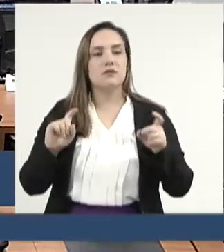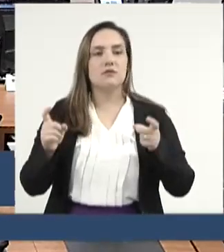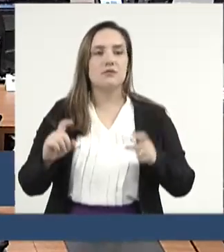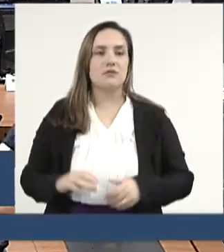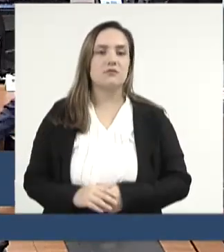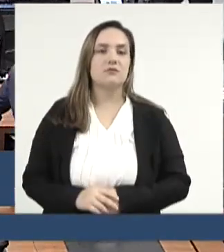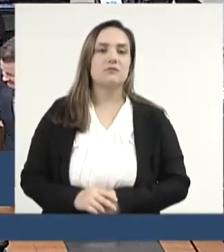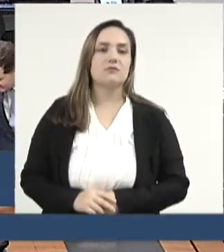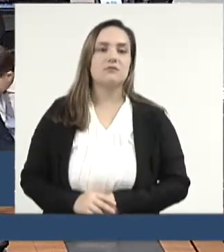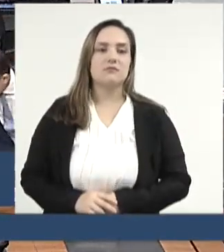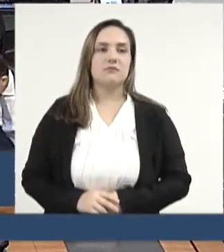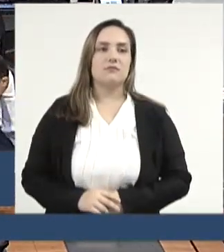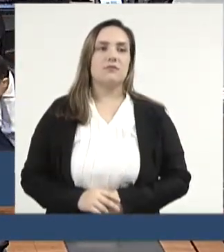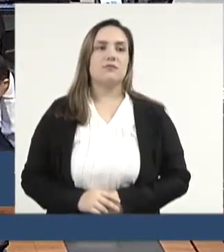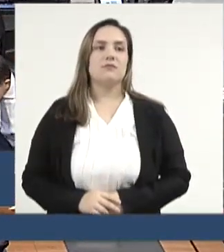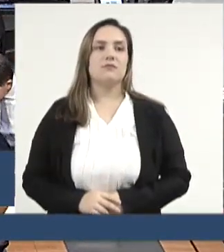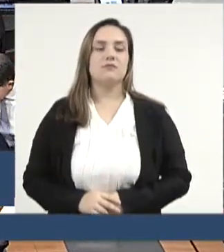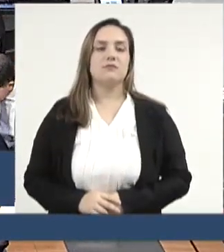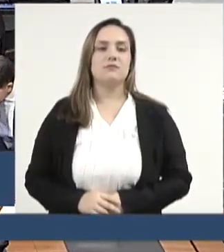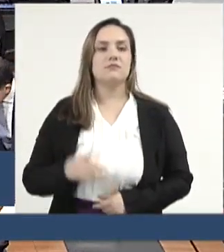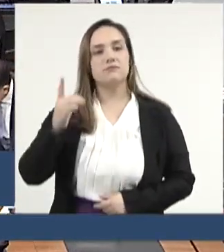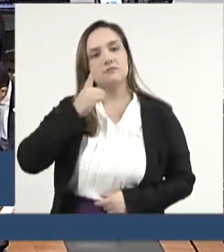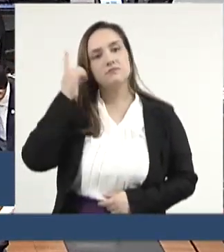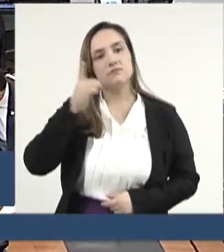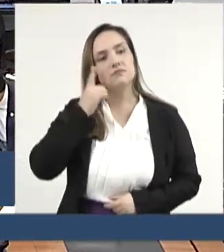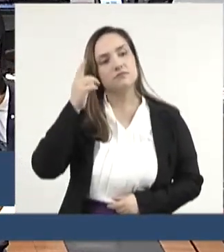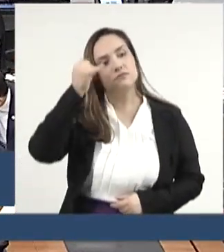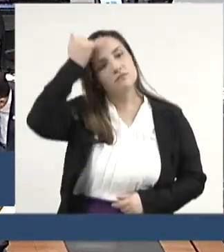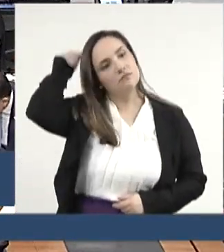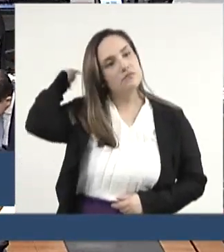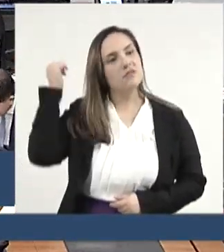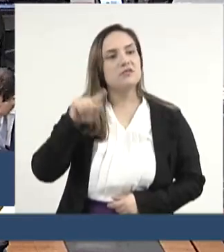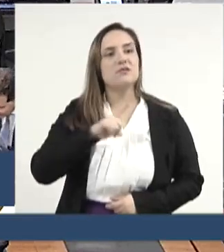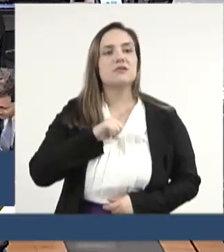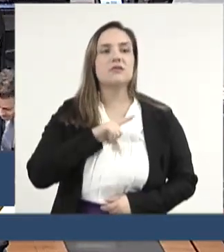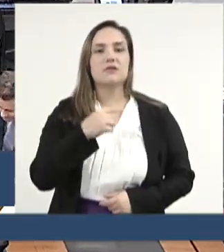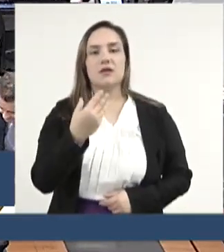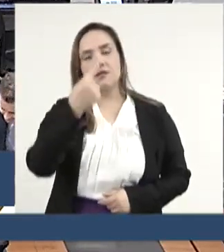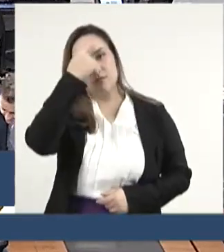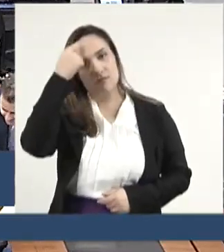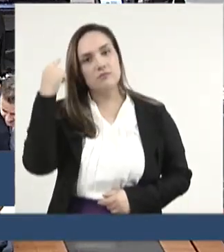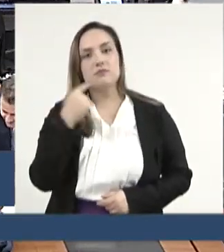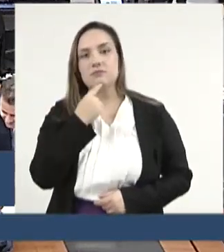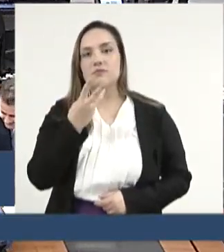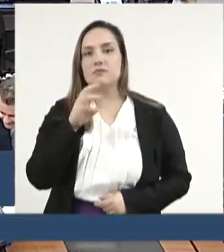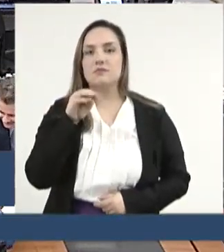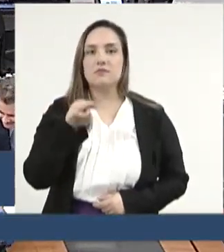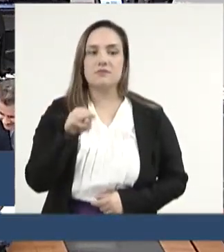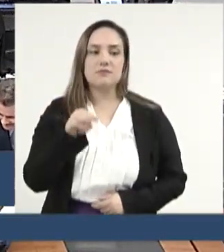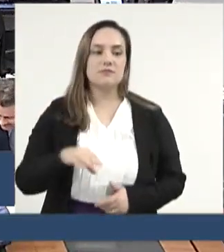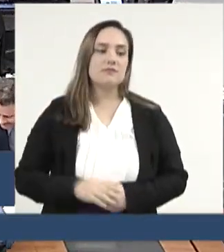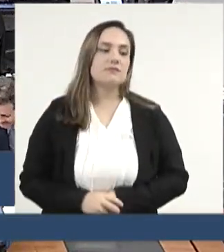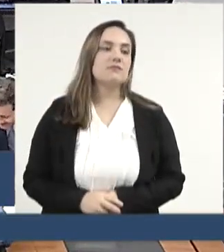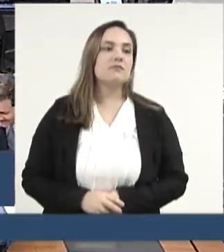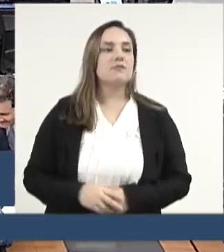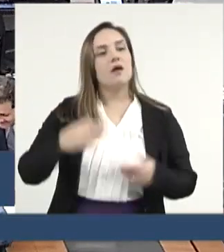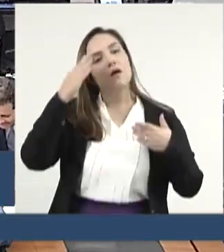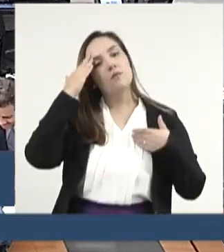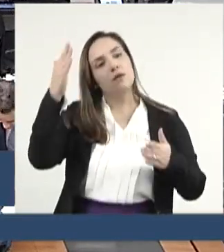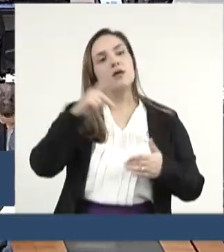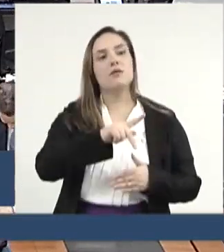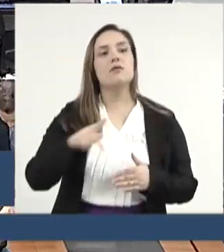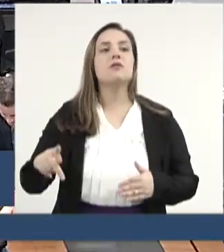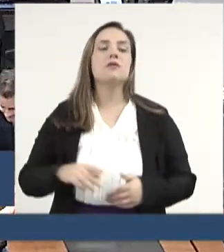presidente, deputado Júnior Moca. Vossa Excelência dispõe de 30 minutos, deputado. Muito obrigado, senhor